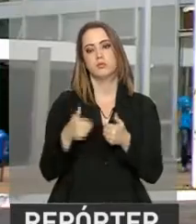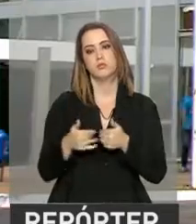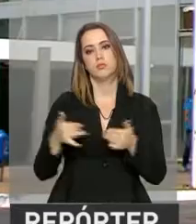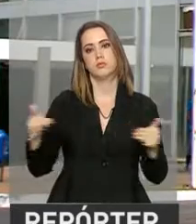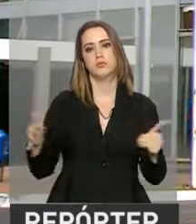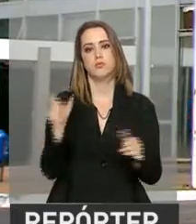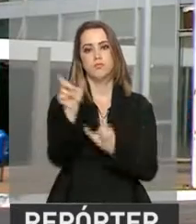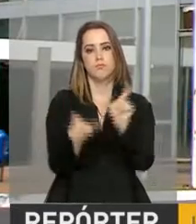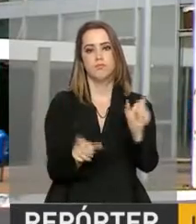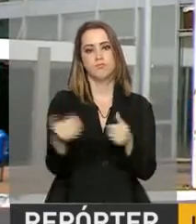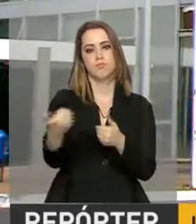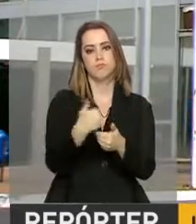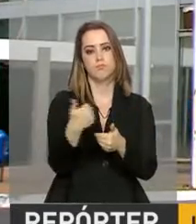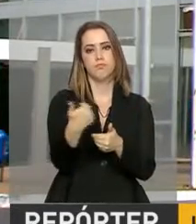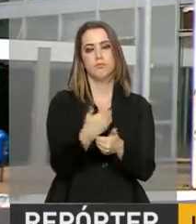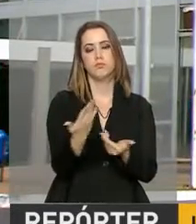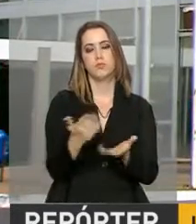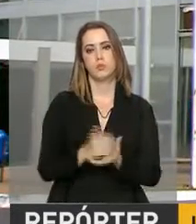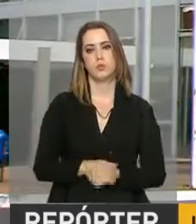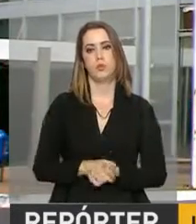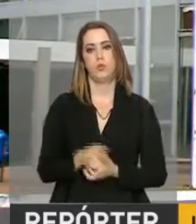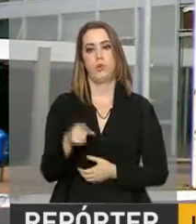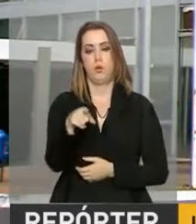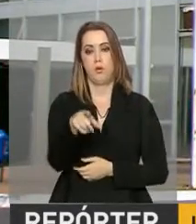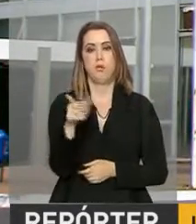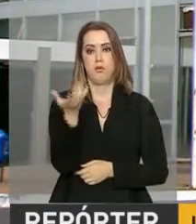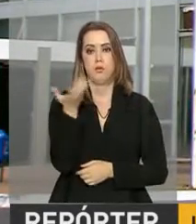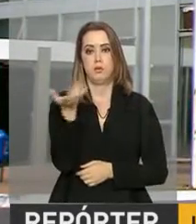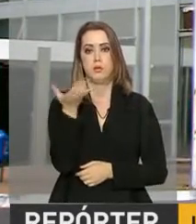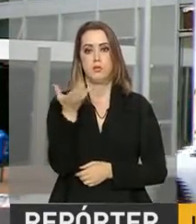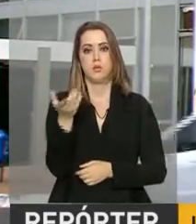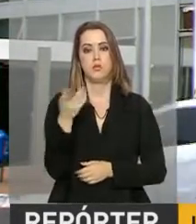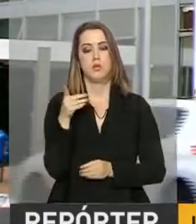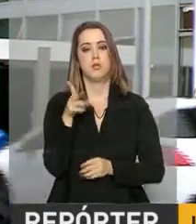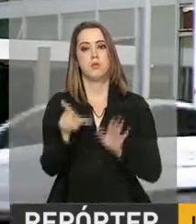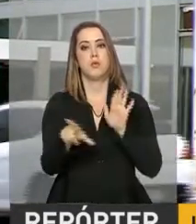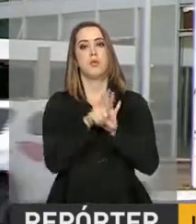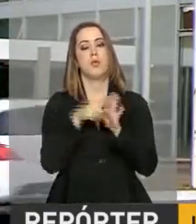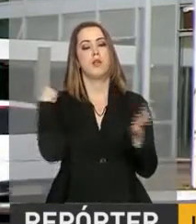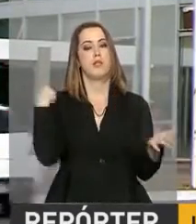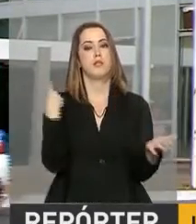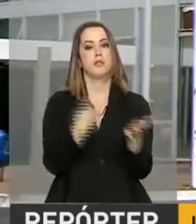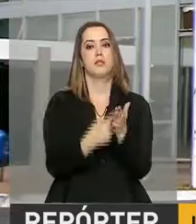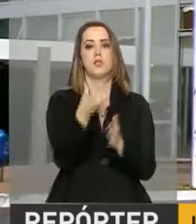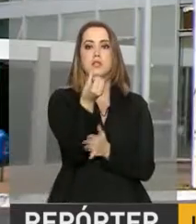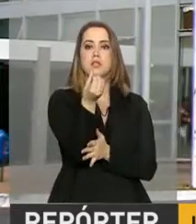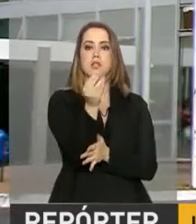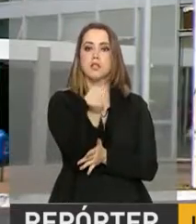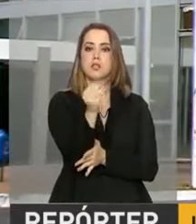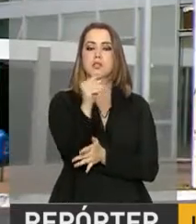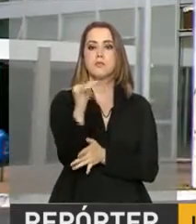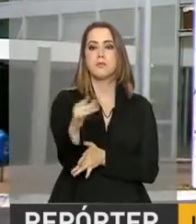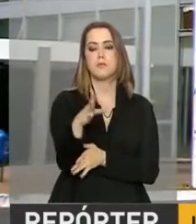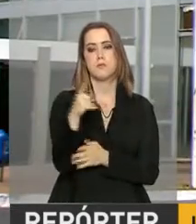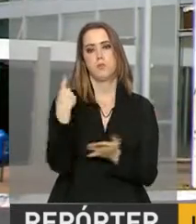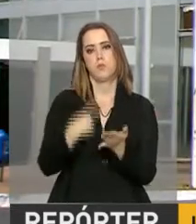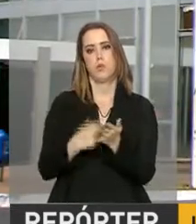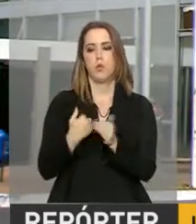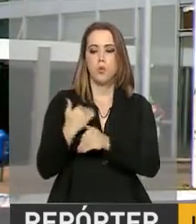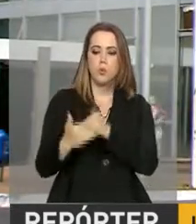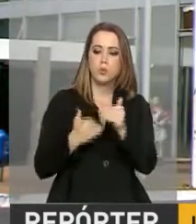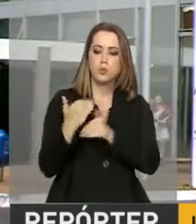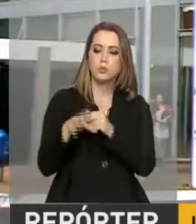O Ministério também quer atender à chamada Lei dos 60 dias, que estabelece que o paciente com câncer tem direito de